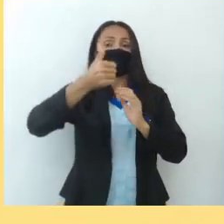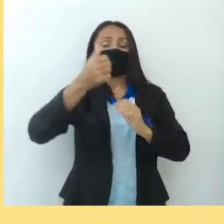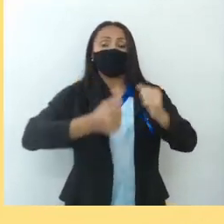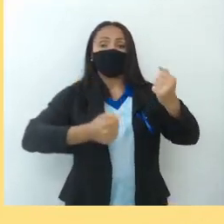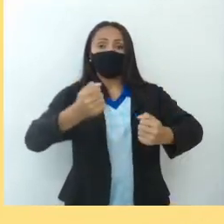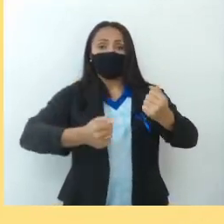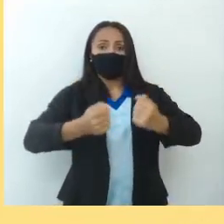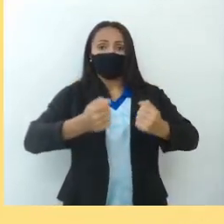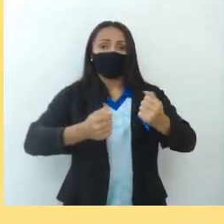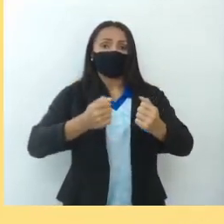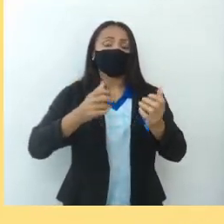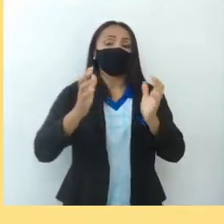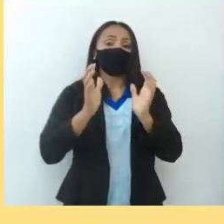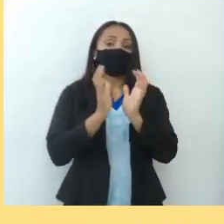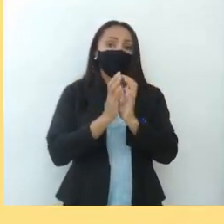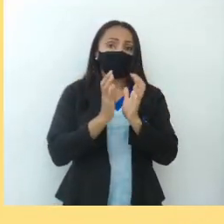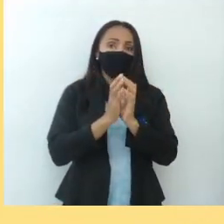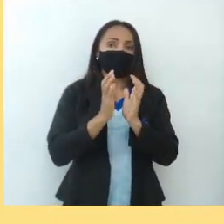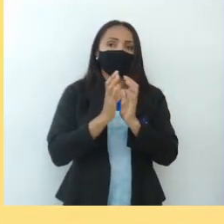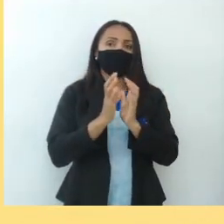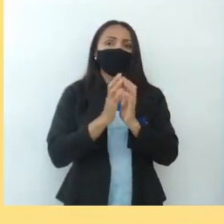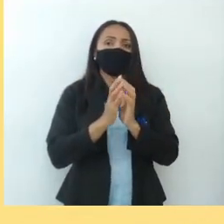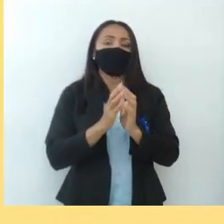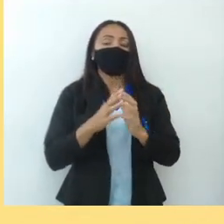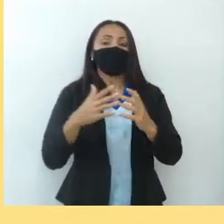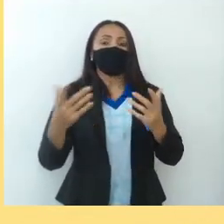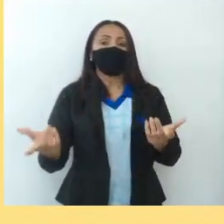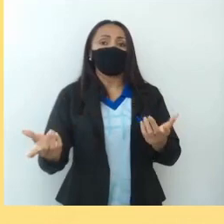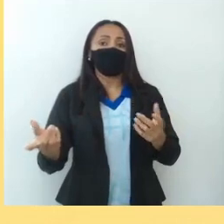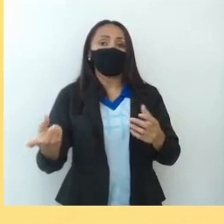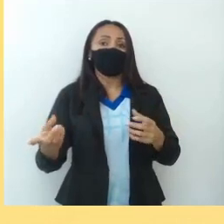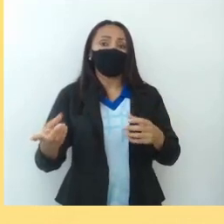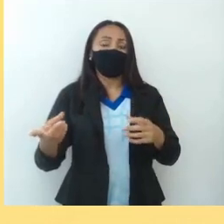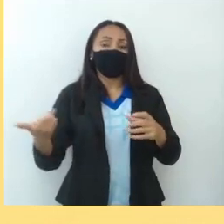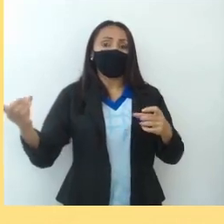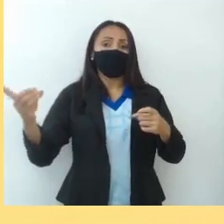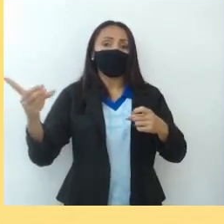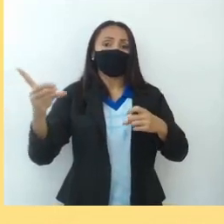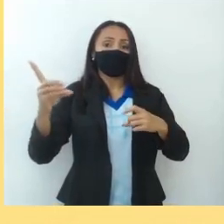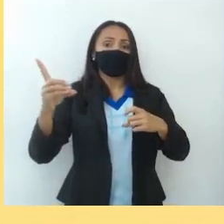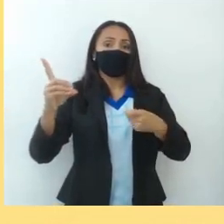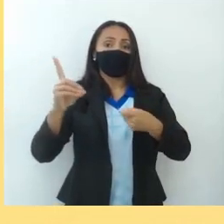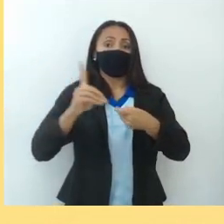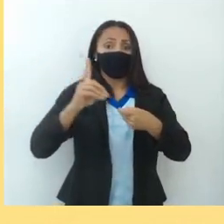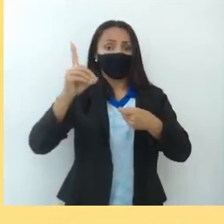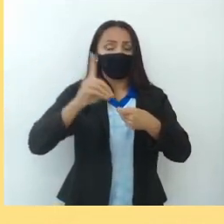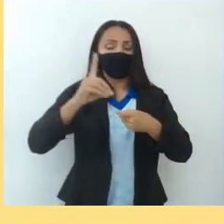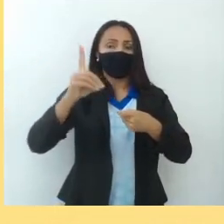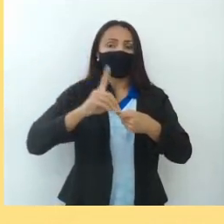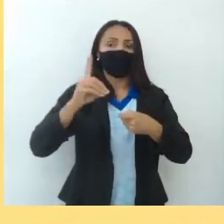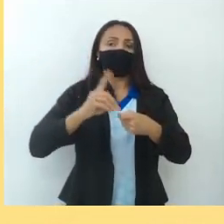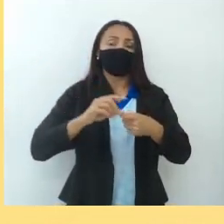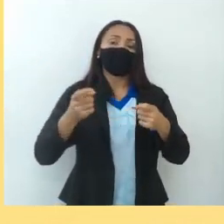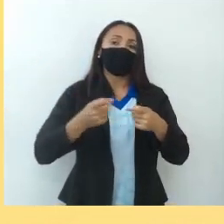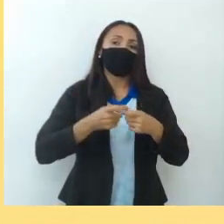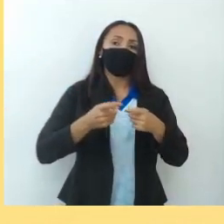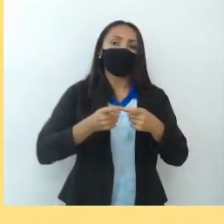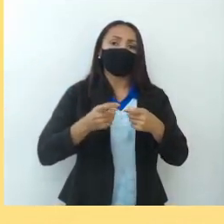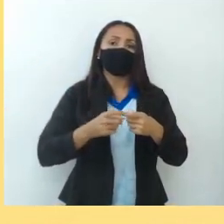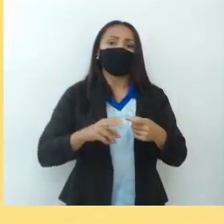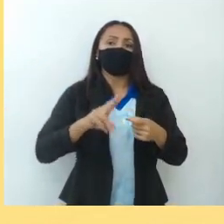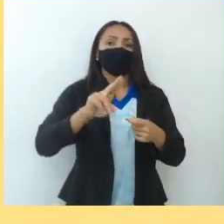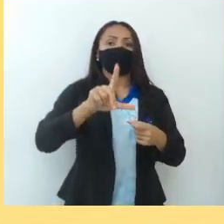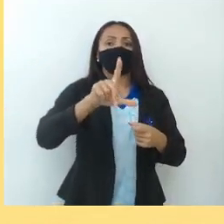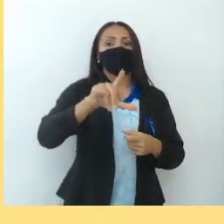Recife pertenceu ao então doutor médico, que hoje é nome do centro psiquiátrico ali na Rosa e Silva, que é o Ulisses